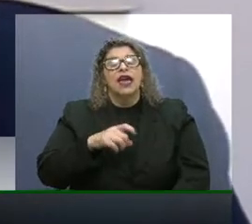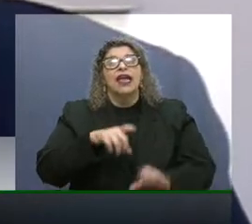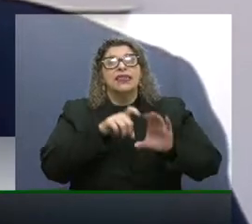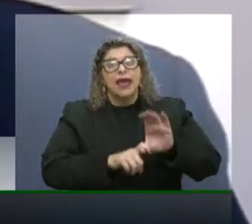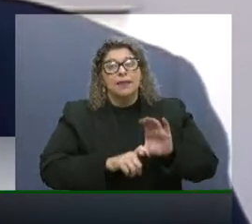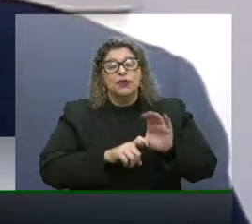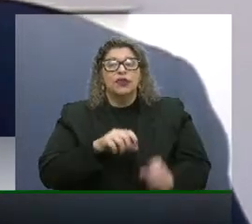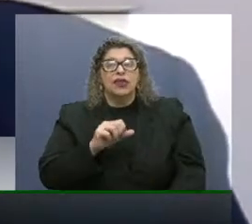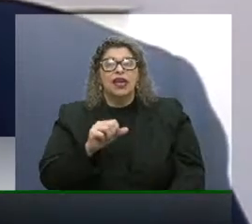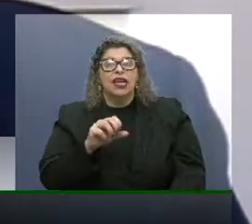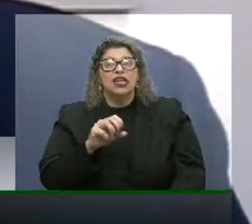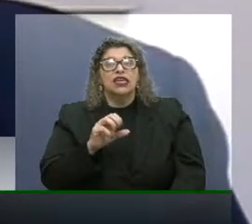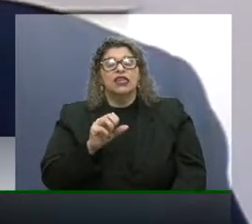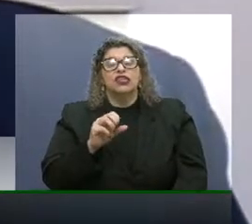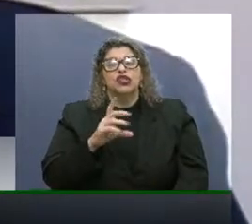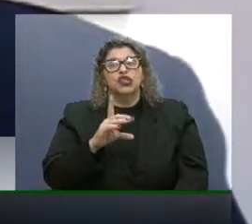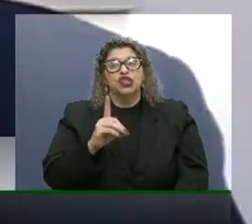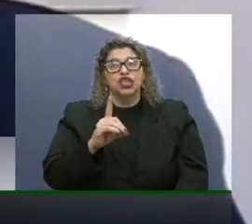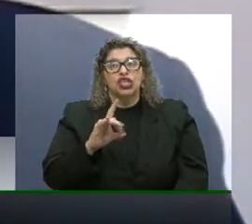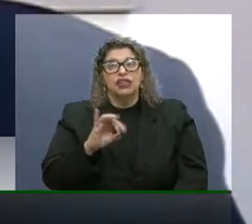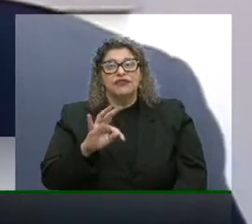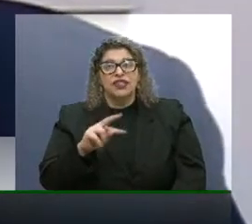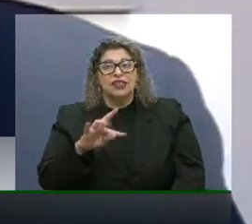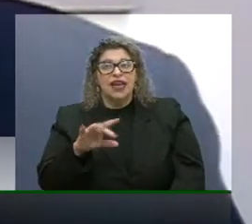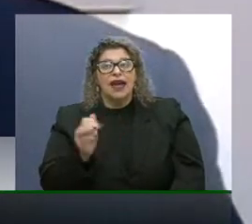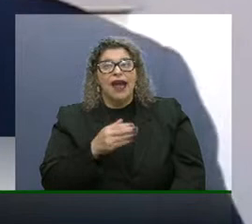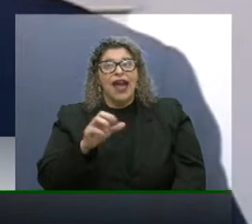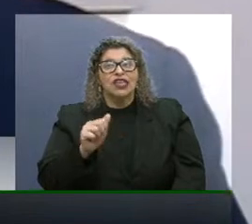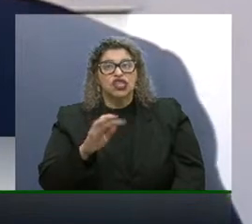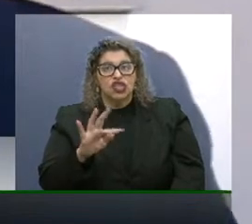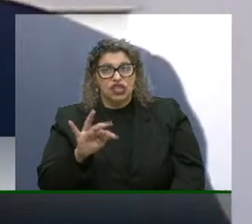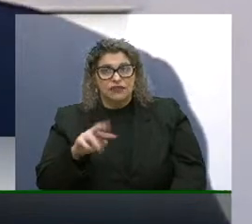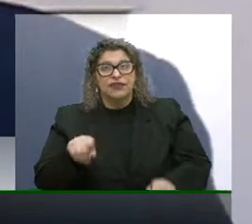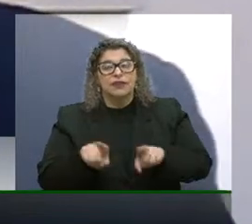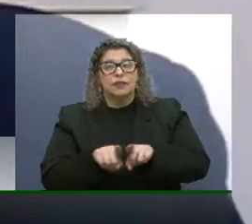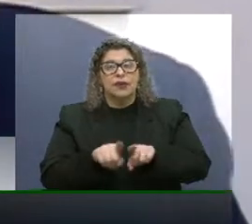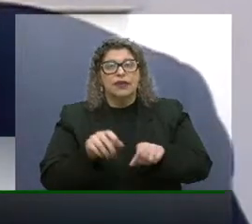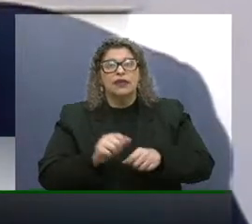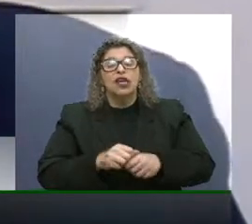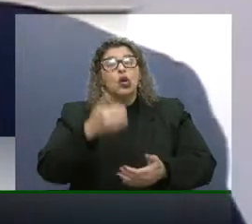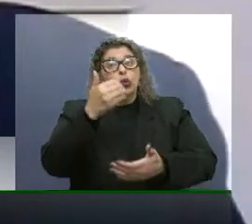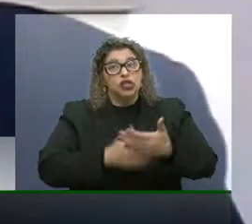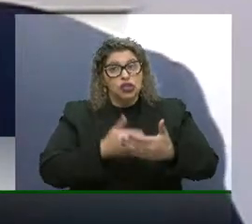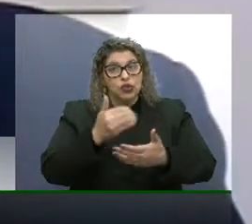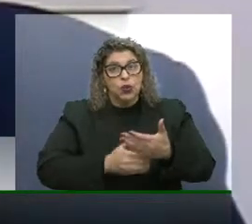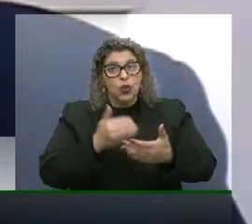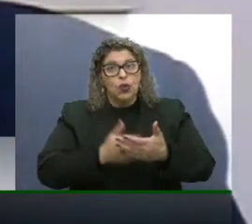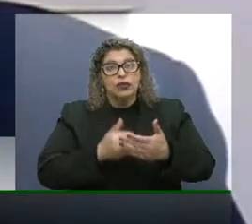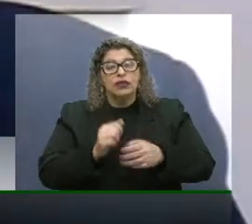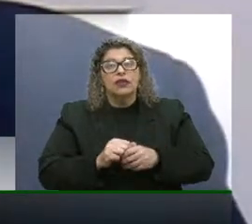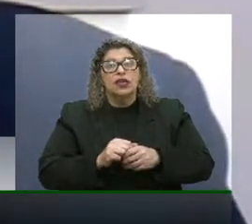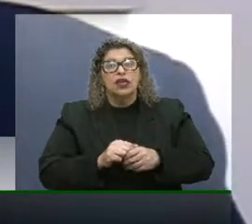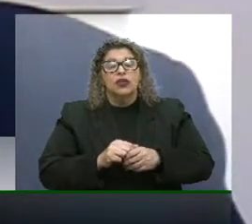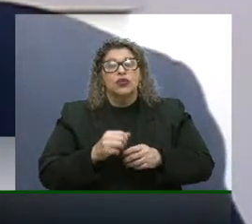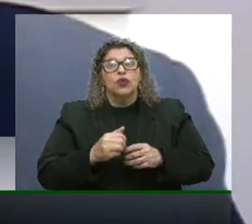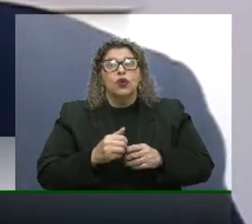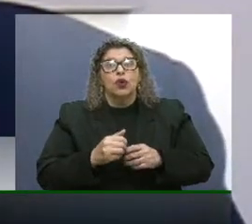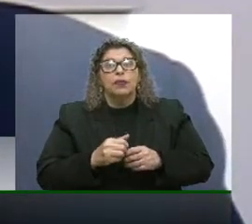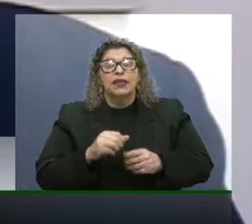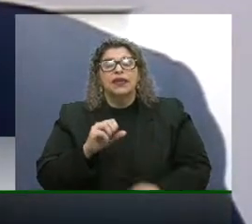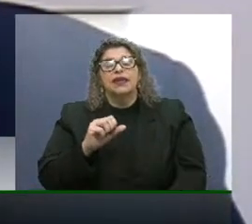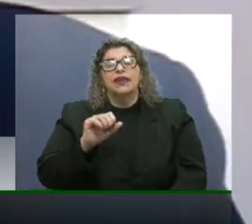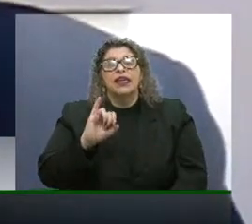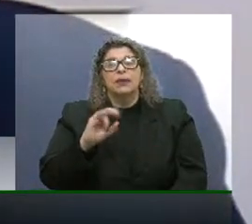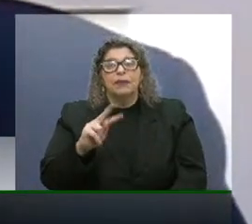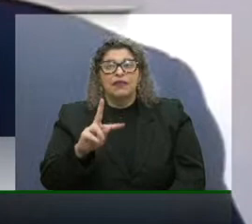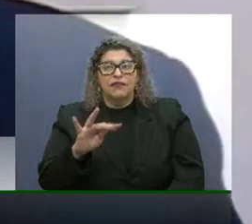Estadual, a Lei 11.421, de 1 de dezembro de 1999, que institui desconto no imposto sobre a propriedade de veículos